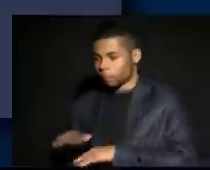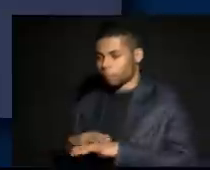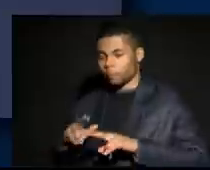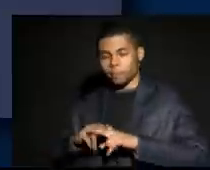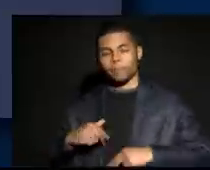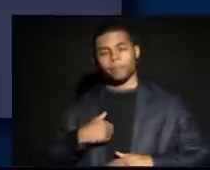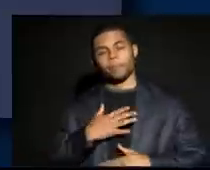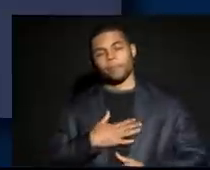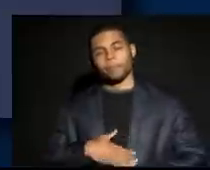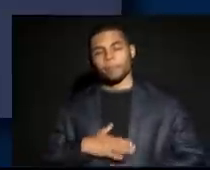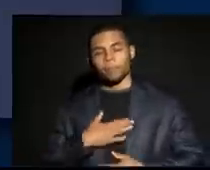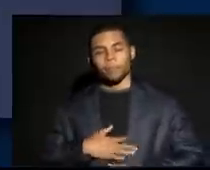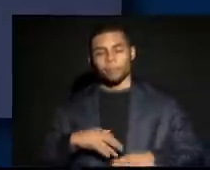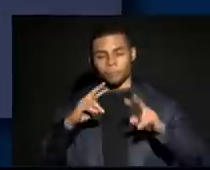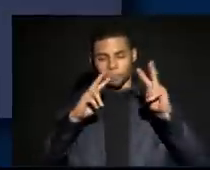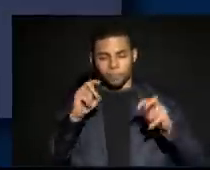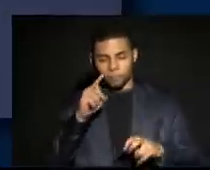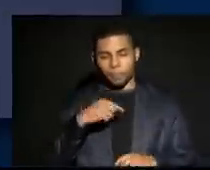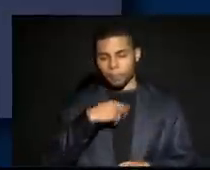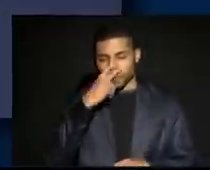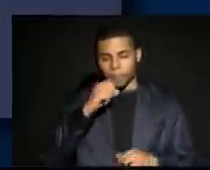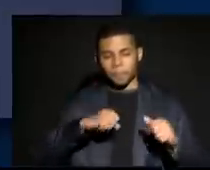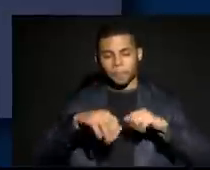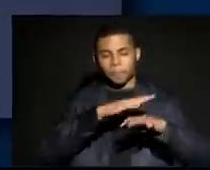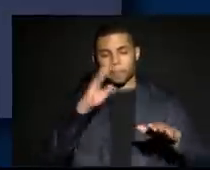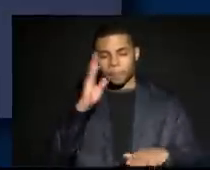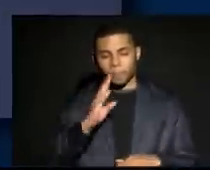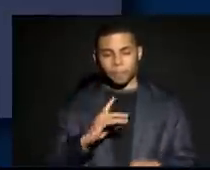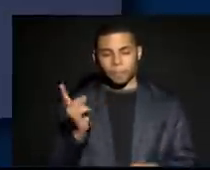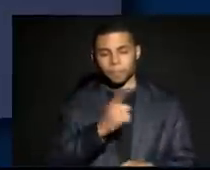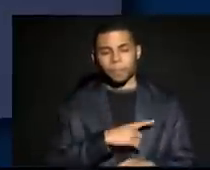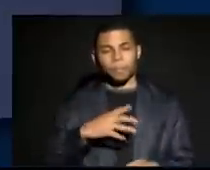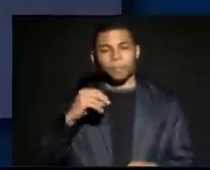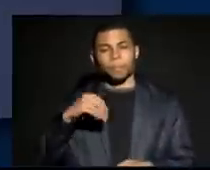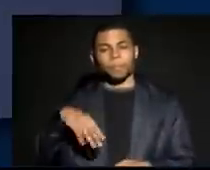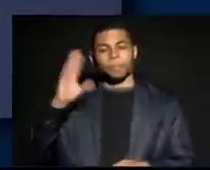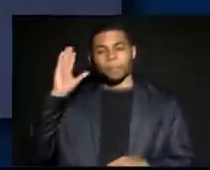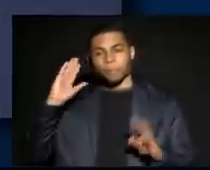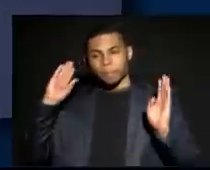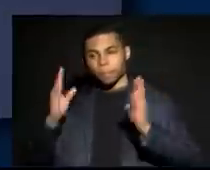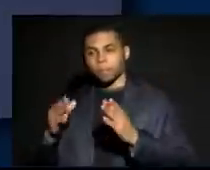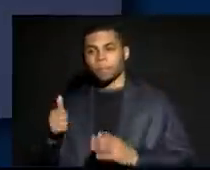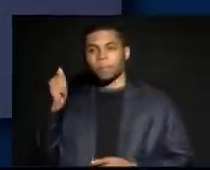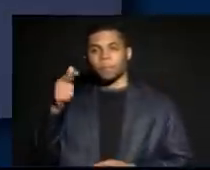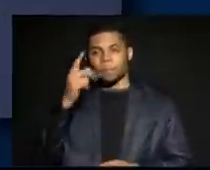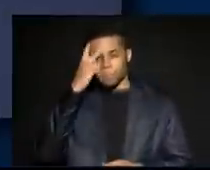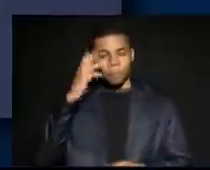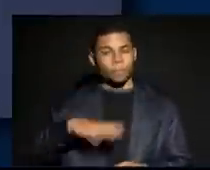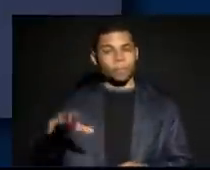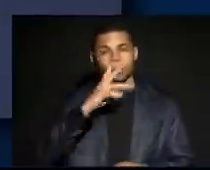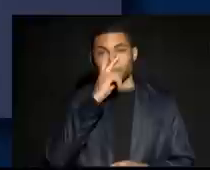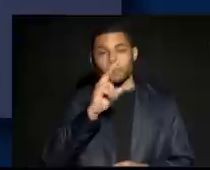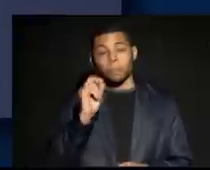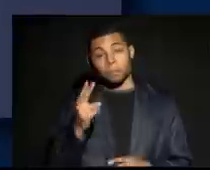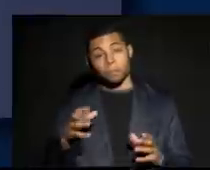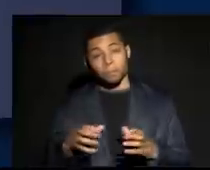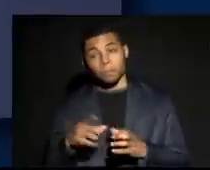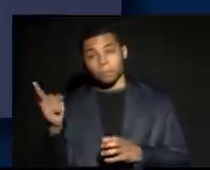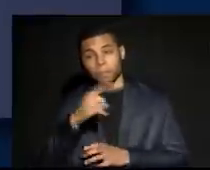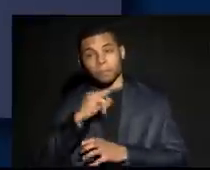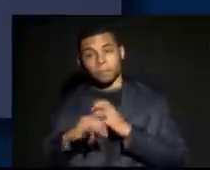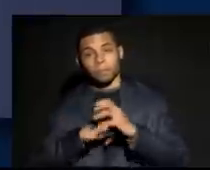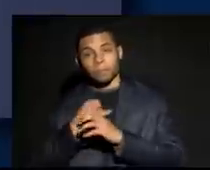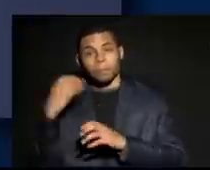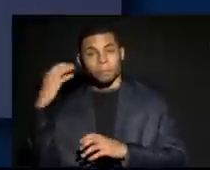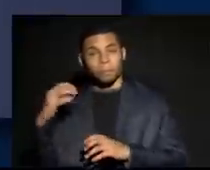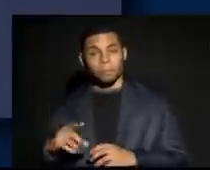então eu sou muito tranquilo em relação a isso e acho que a sociedade no Brasil tá muito mais ao centro do que as pessoas acham outro que os grupos de